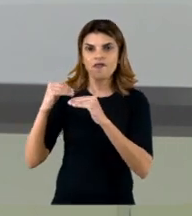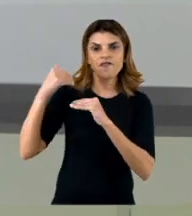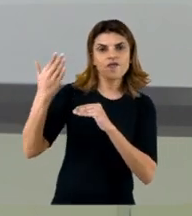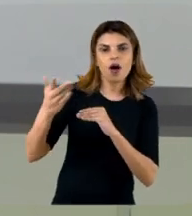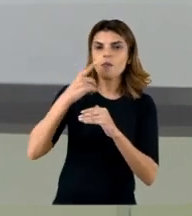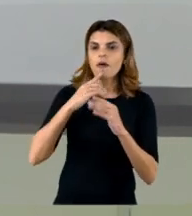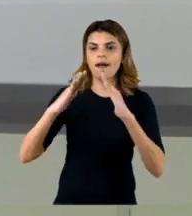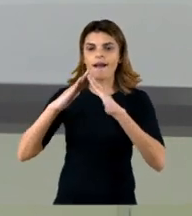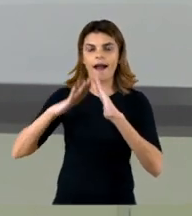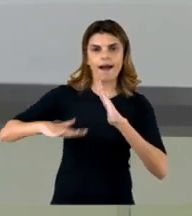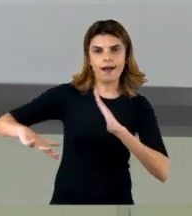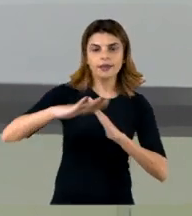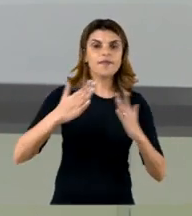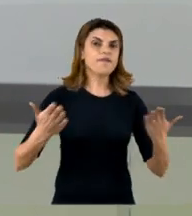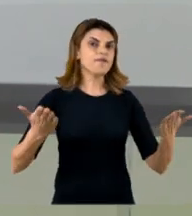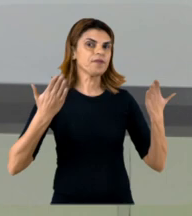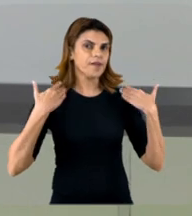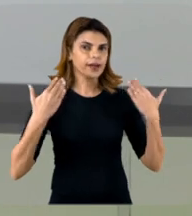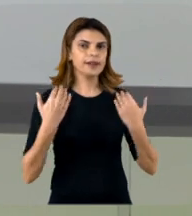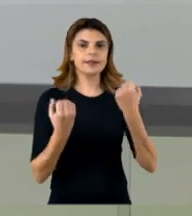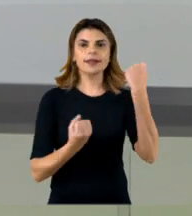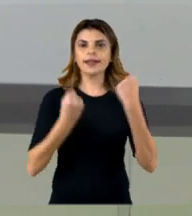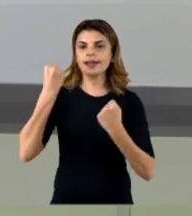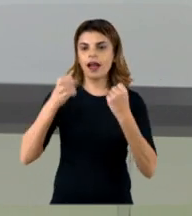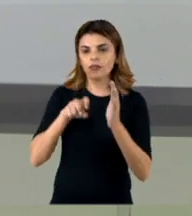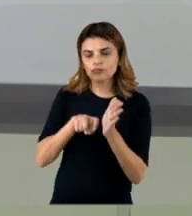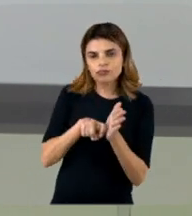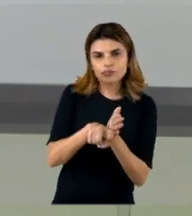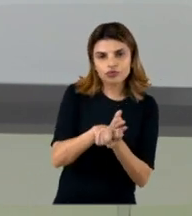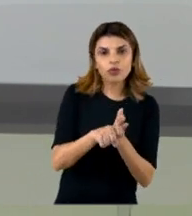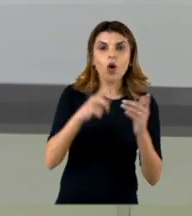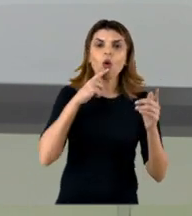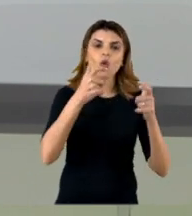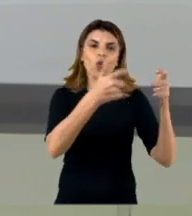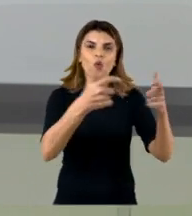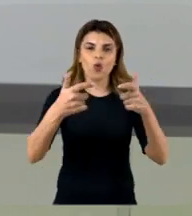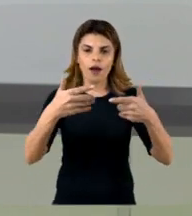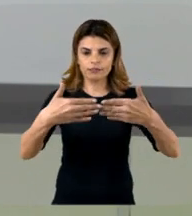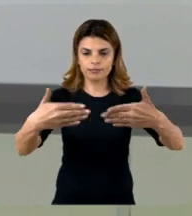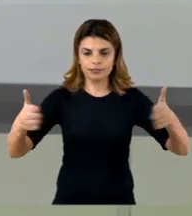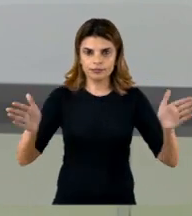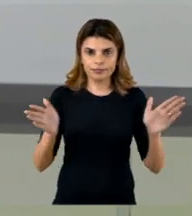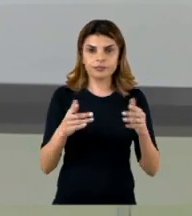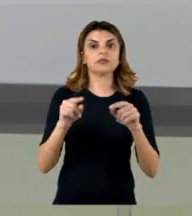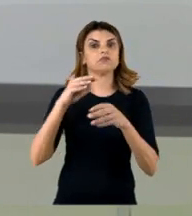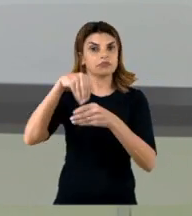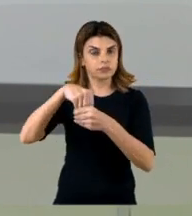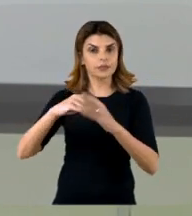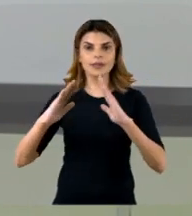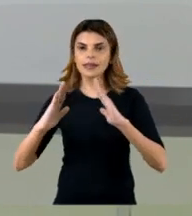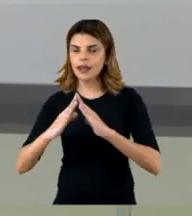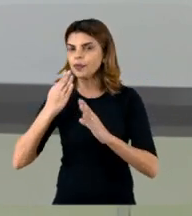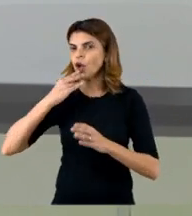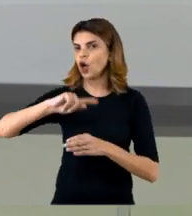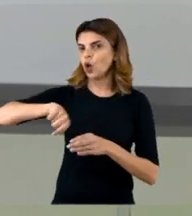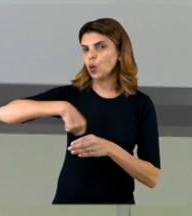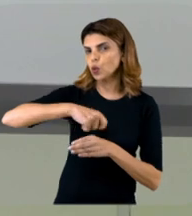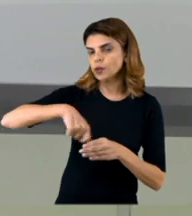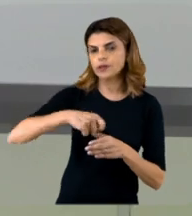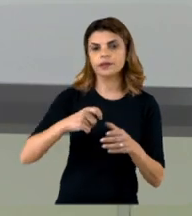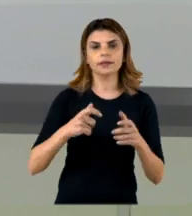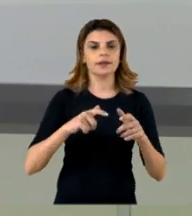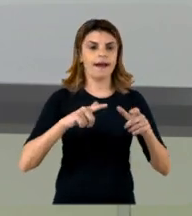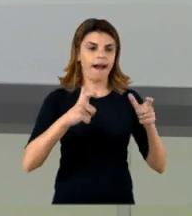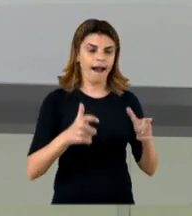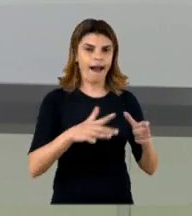áreas externas, como pátios, varandas, garagens ou terrenos fechados, e também dentro das residências, em cozinhas,